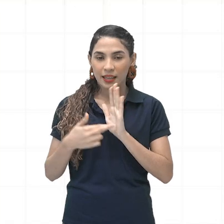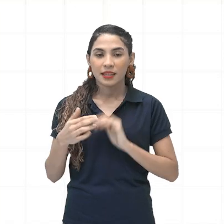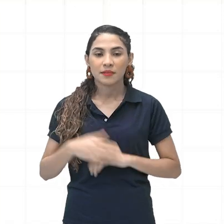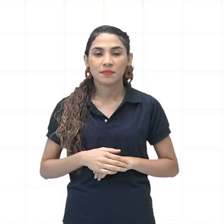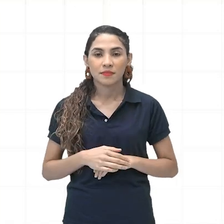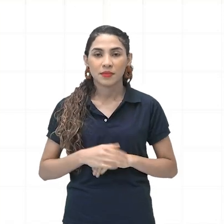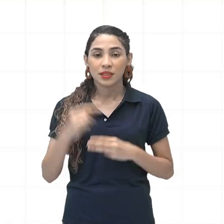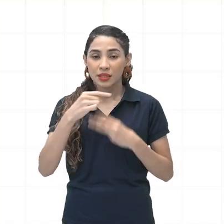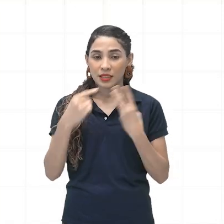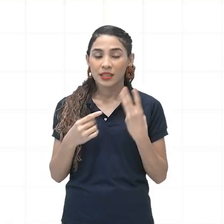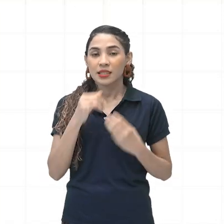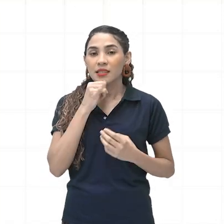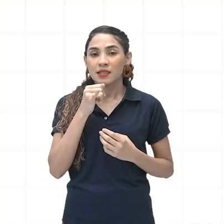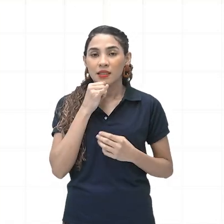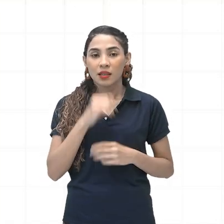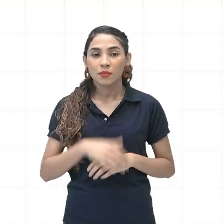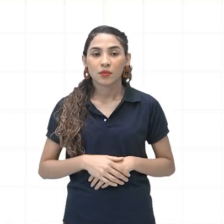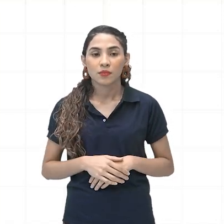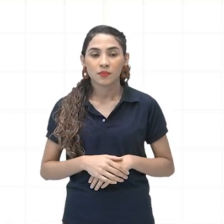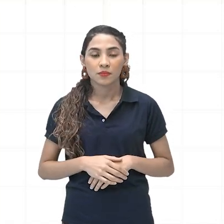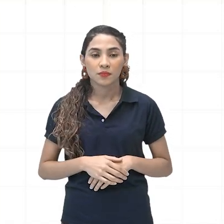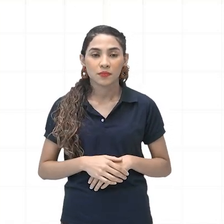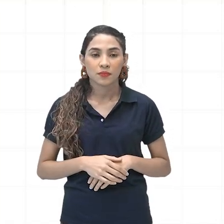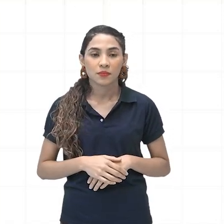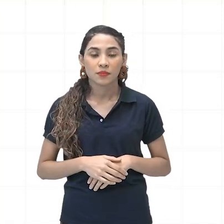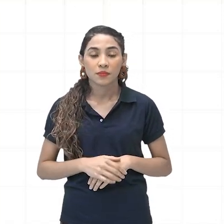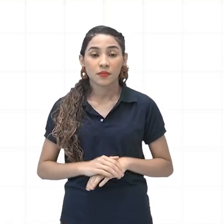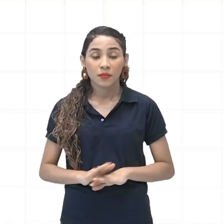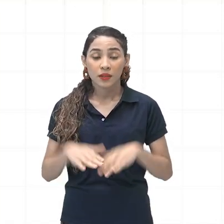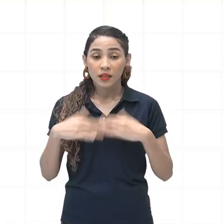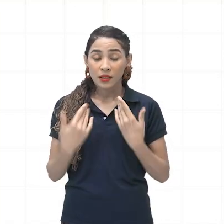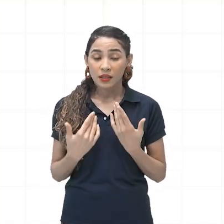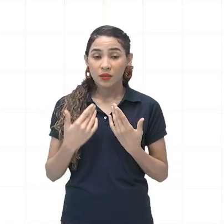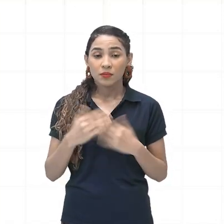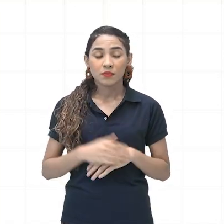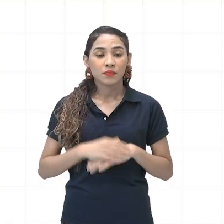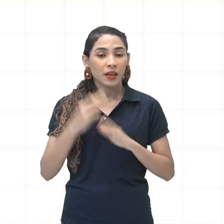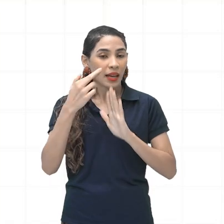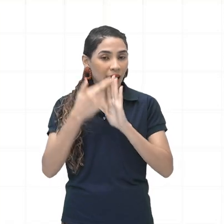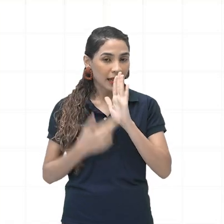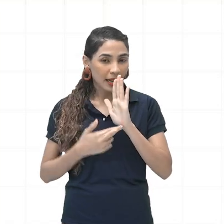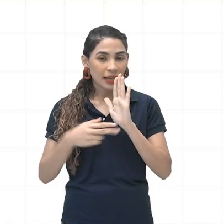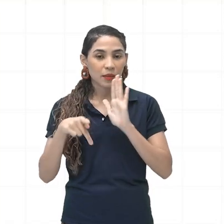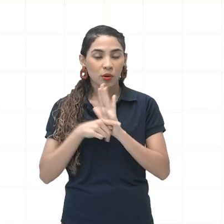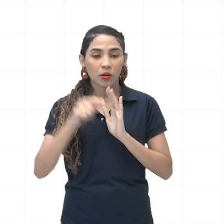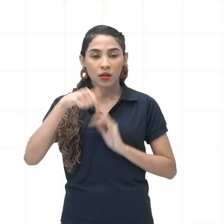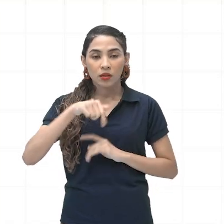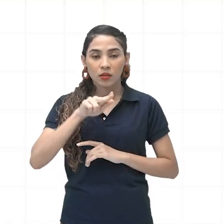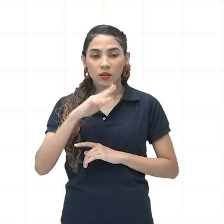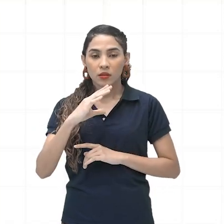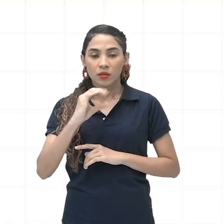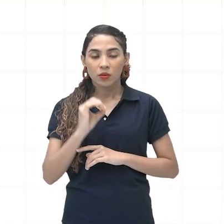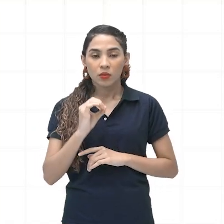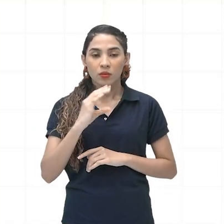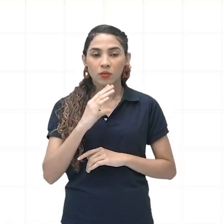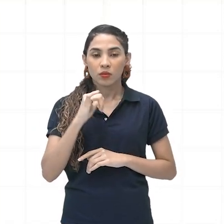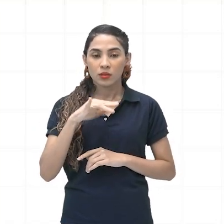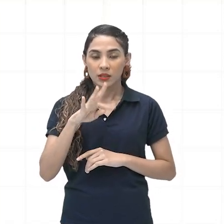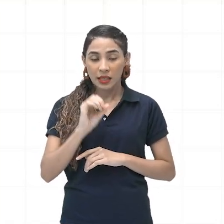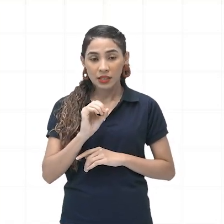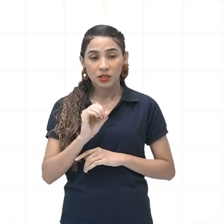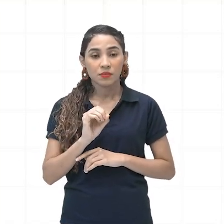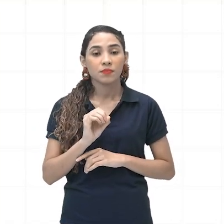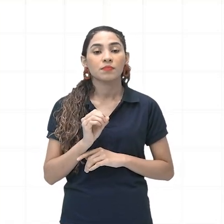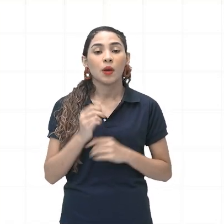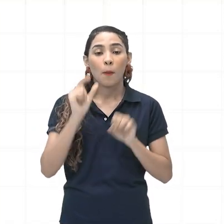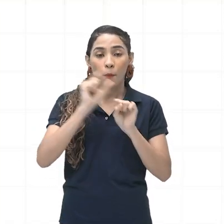propriedade nesses 3 exemplos. Então, visto aí essa propriedade do quociente de potências de mesma